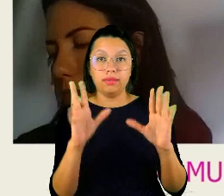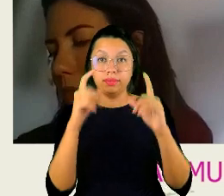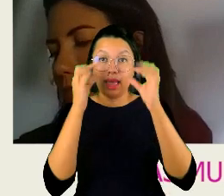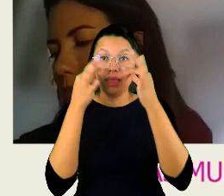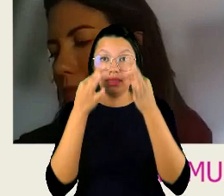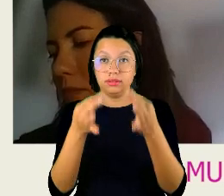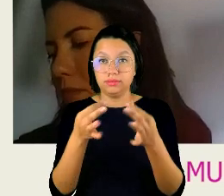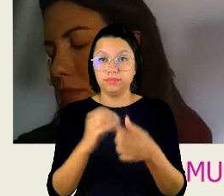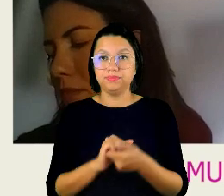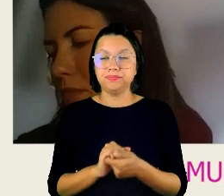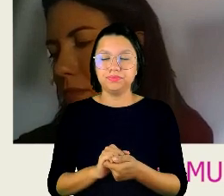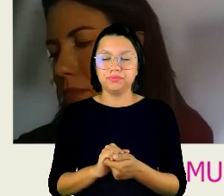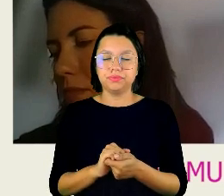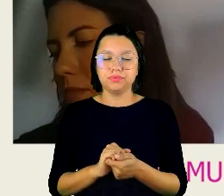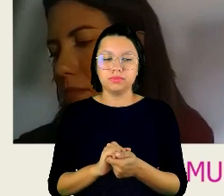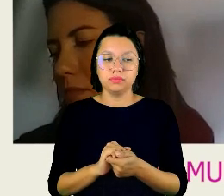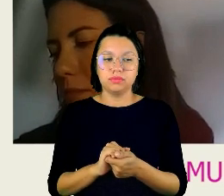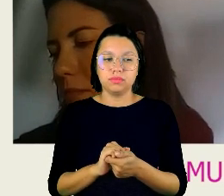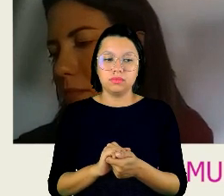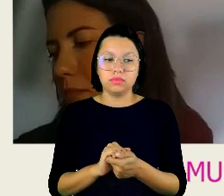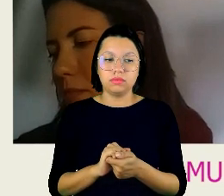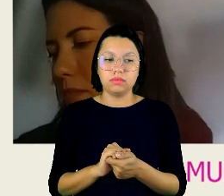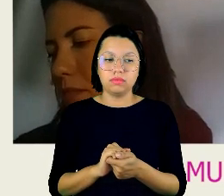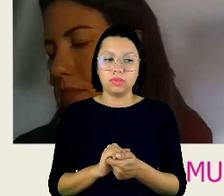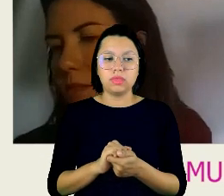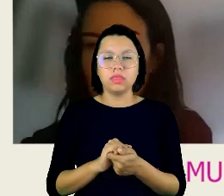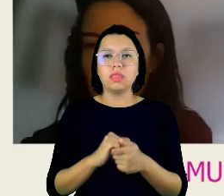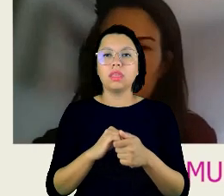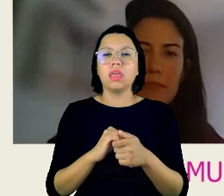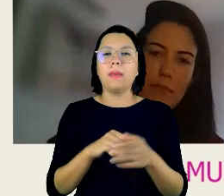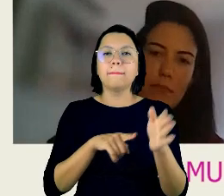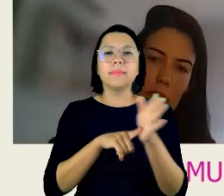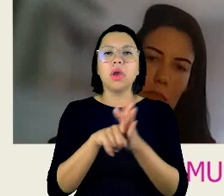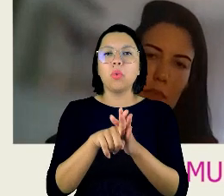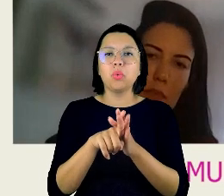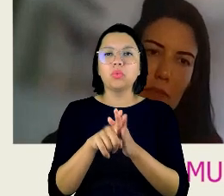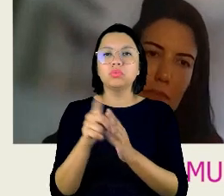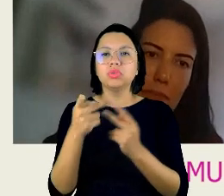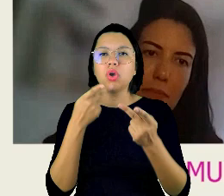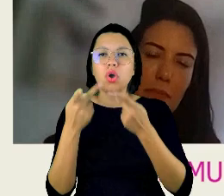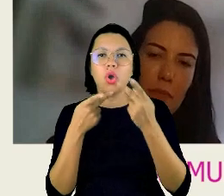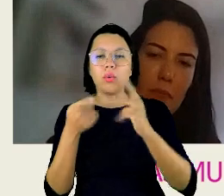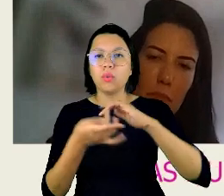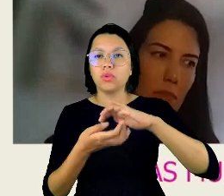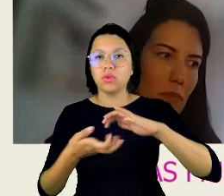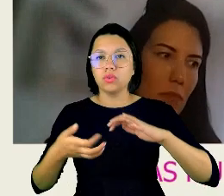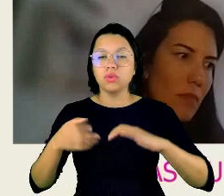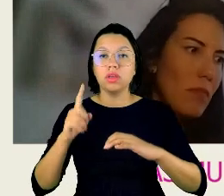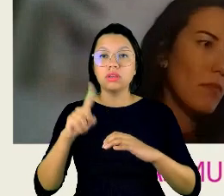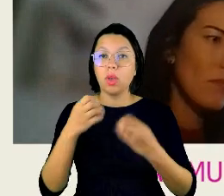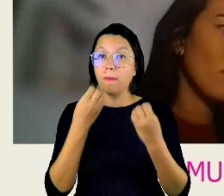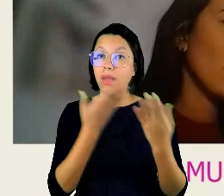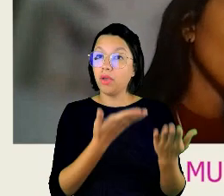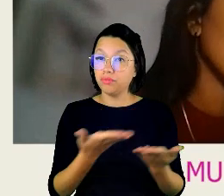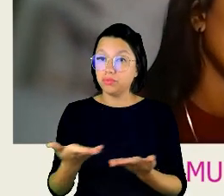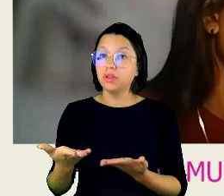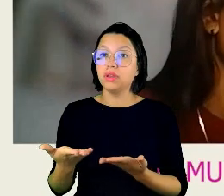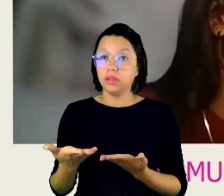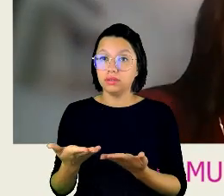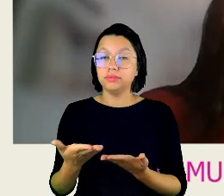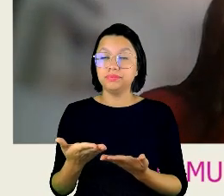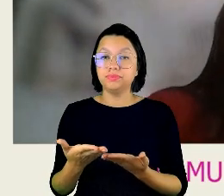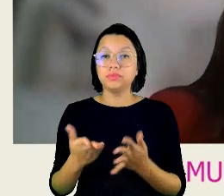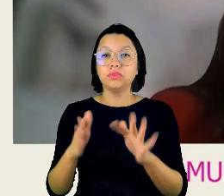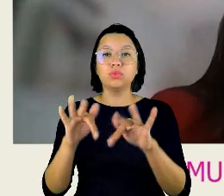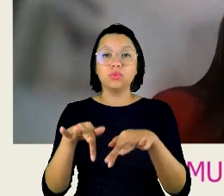atenção nisso. As perguntas e comentários no chat são super bem-vindos,